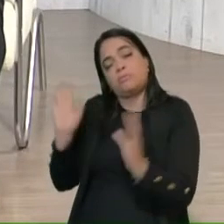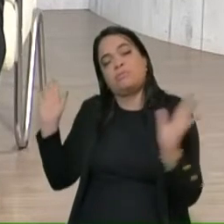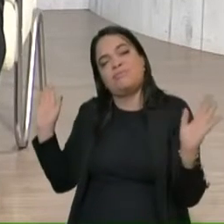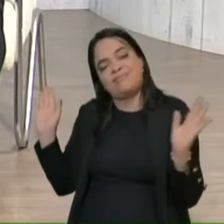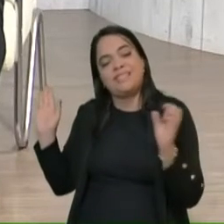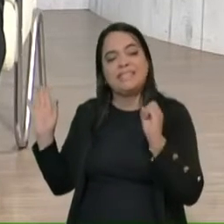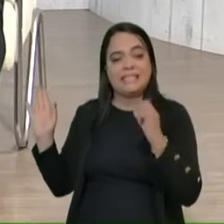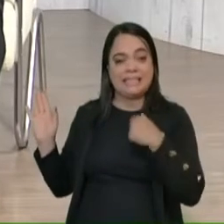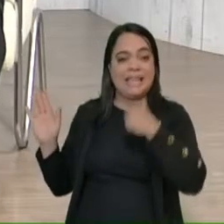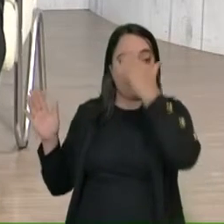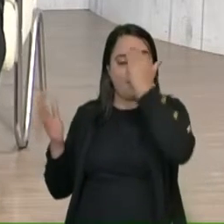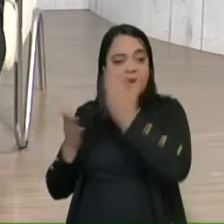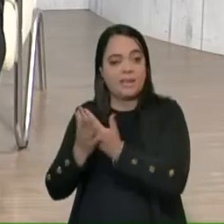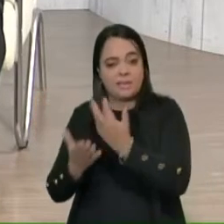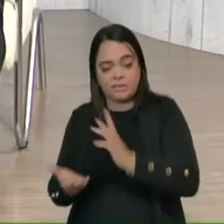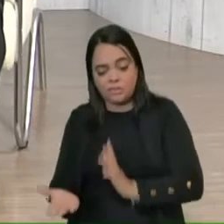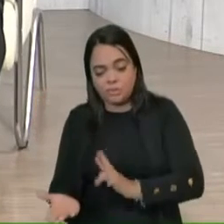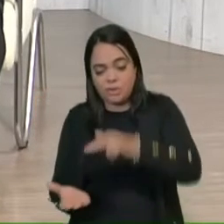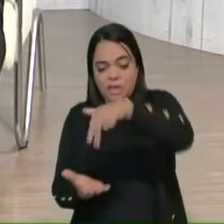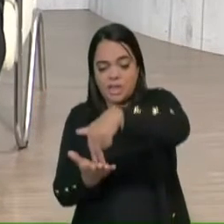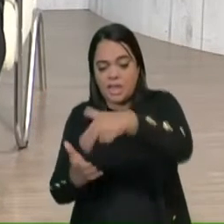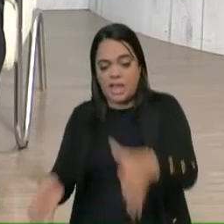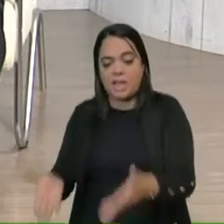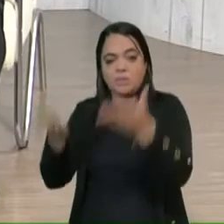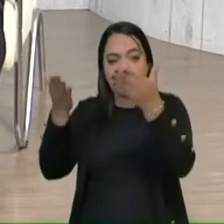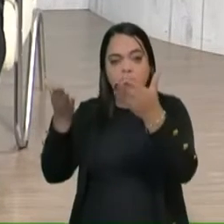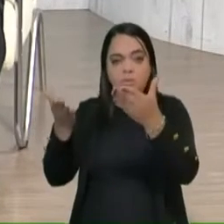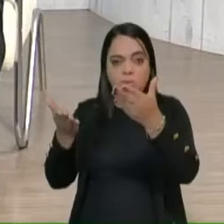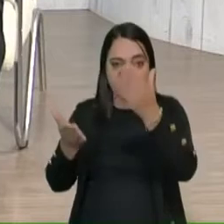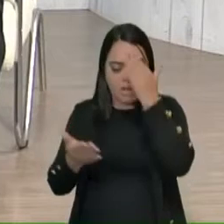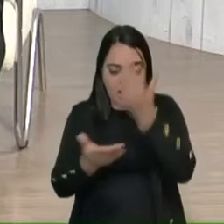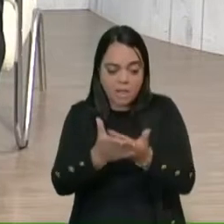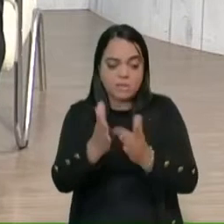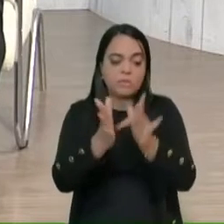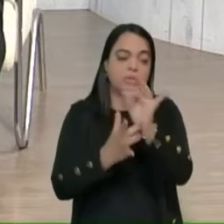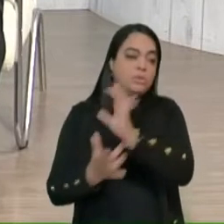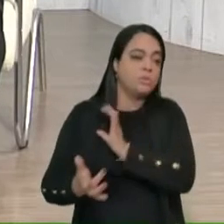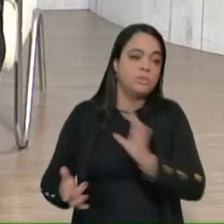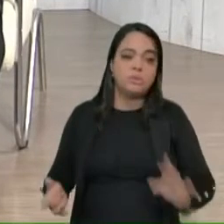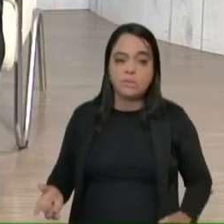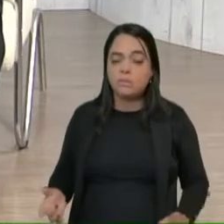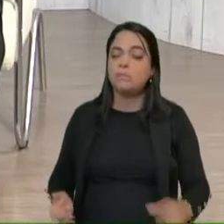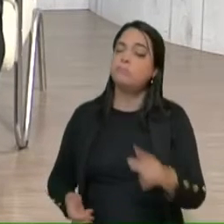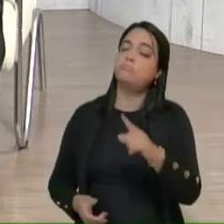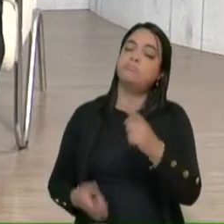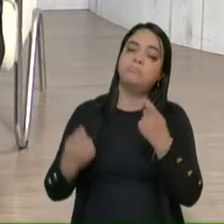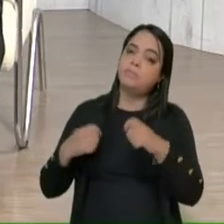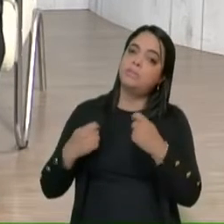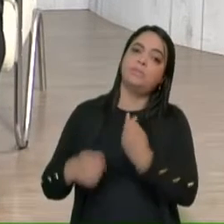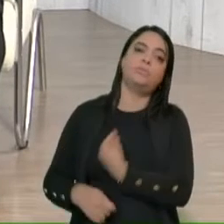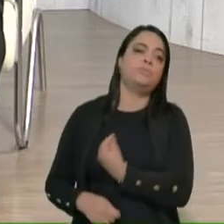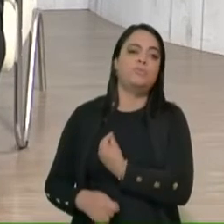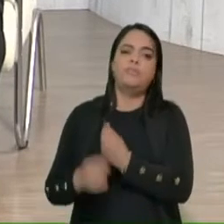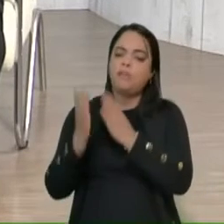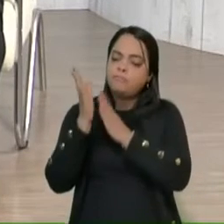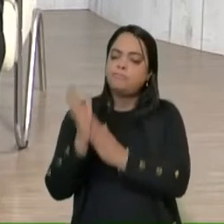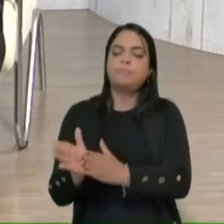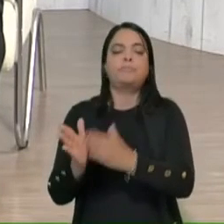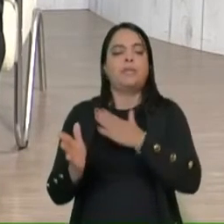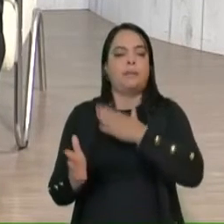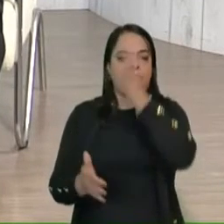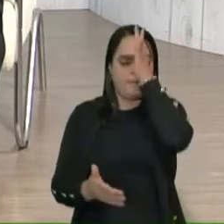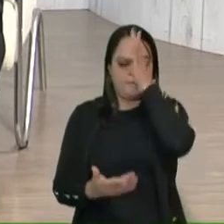então se eu acredito na acredito em Cristo e acredito na ressurreição né eu tenho que viver aquilo que eu